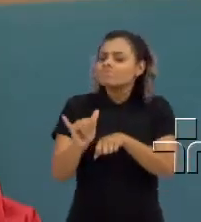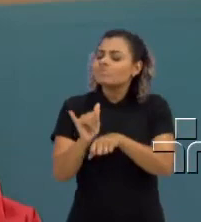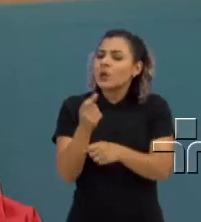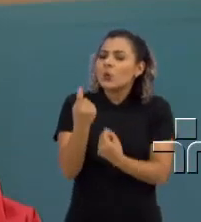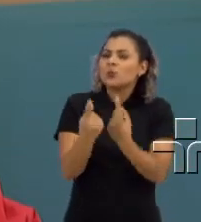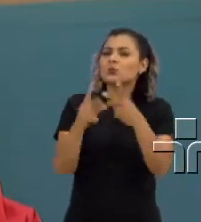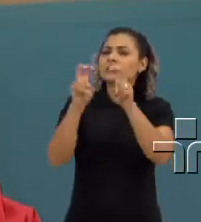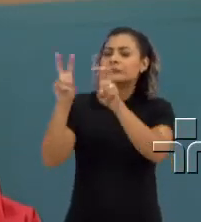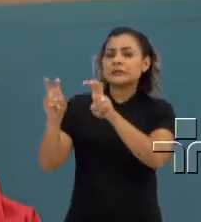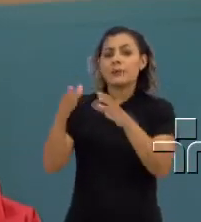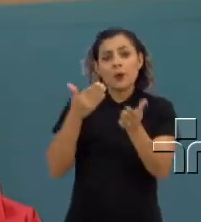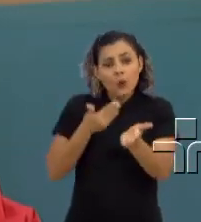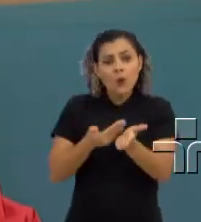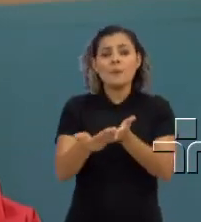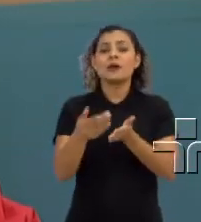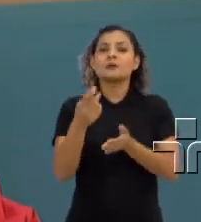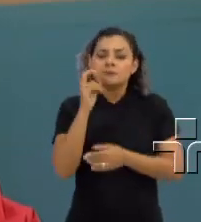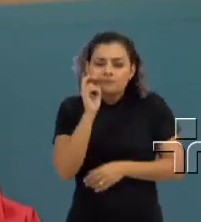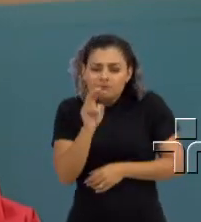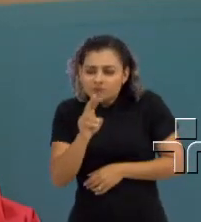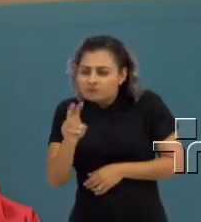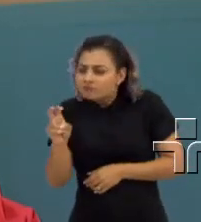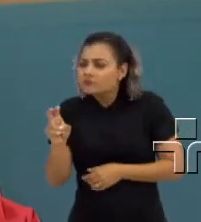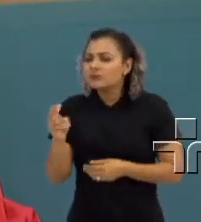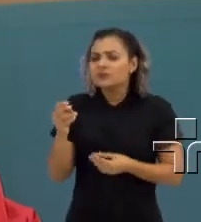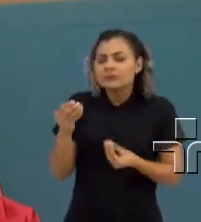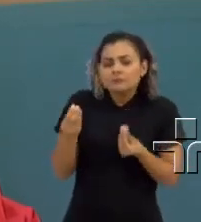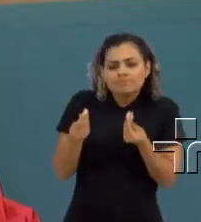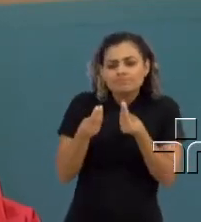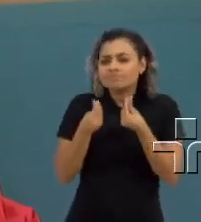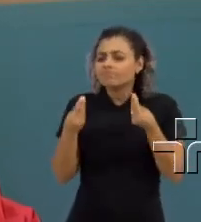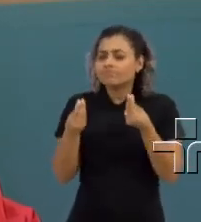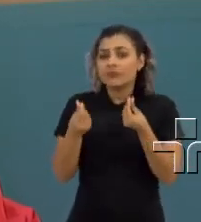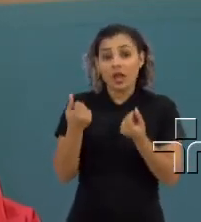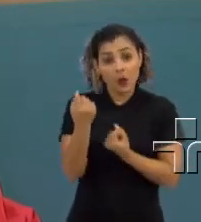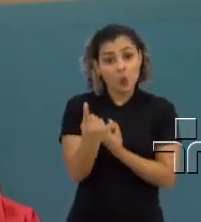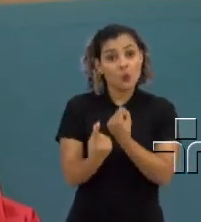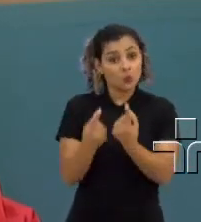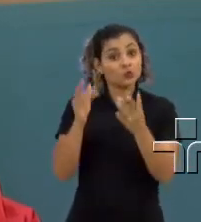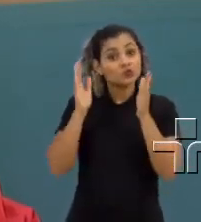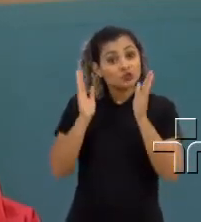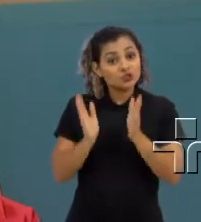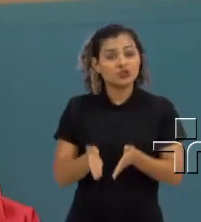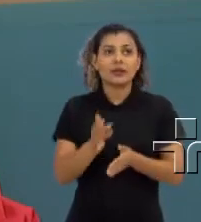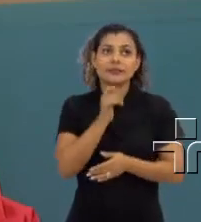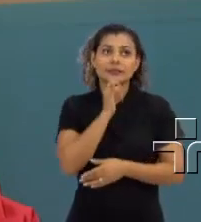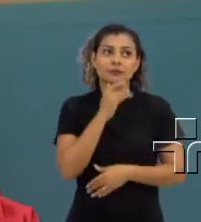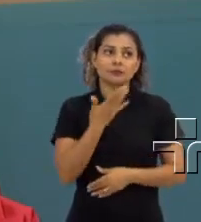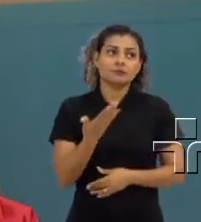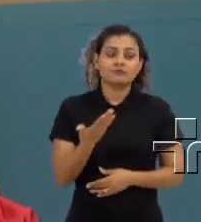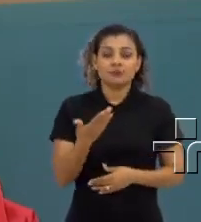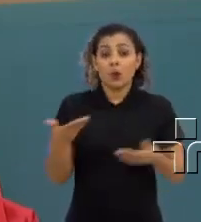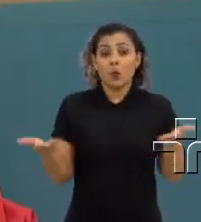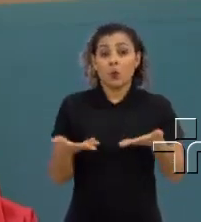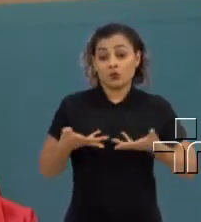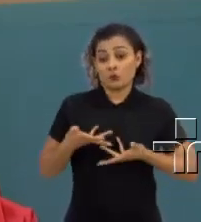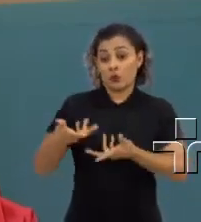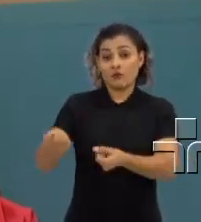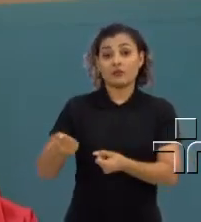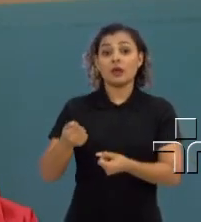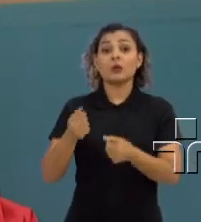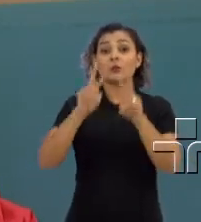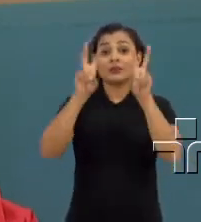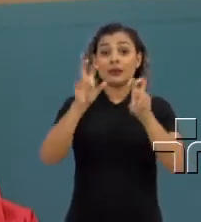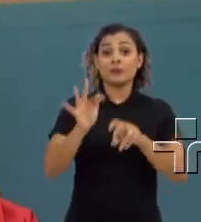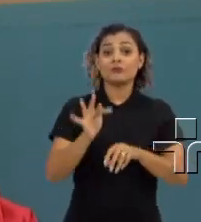são algumas coisas que você já começa a ver como tendência, muitas coisas que já estão... Às vezes eu falo, nossa, hoje me convidaram para falar do